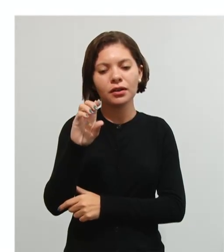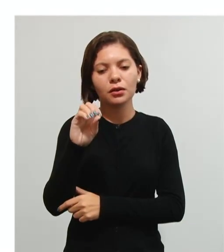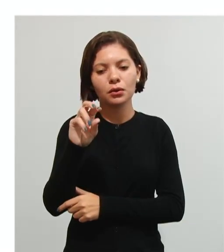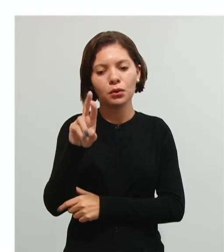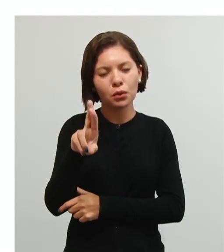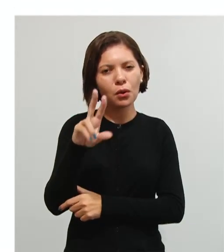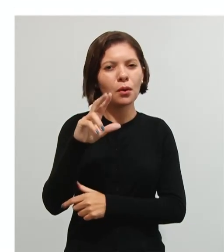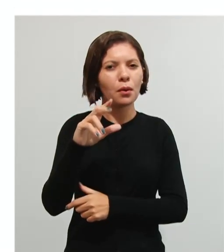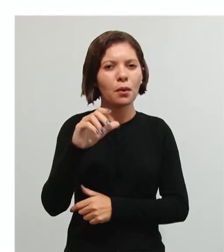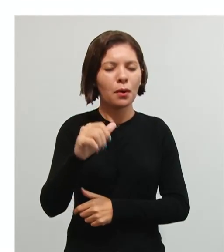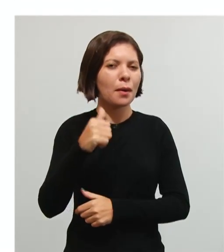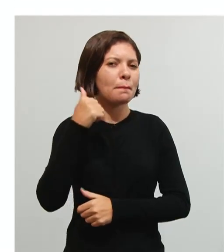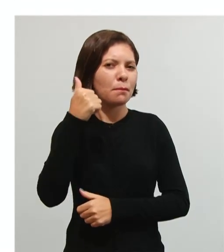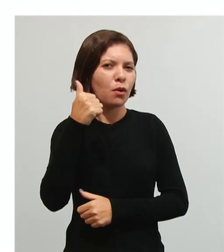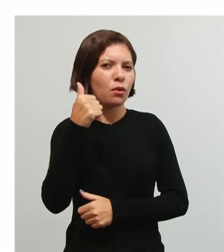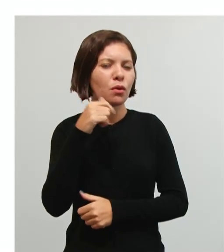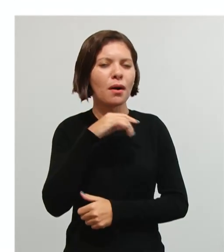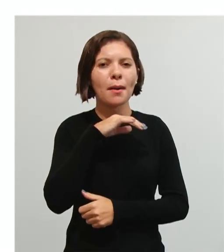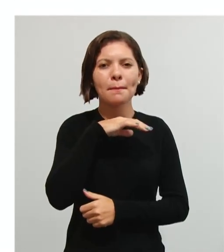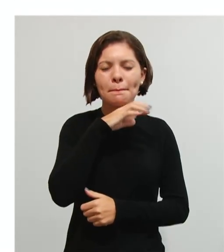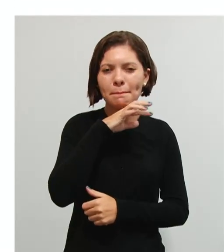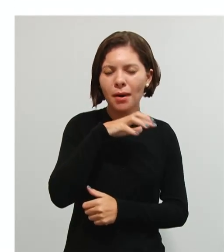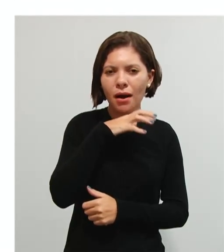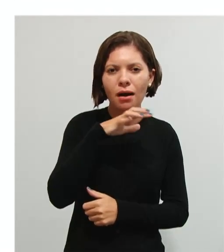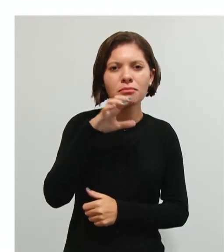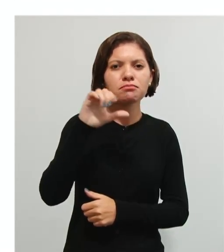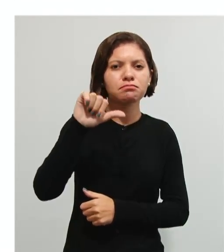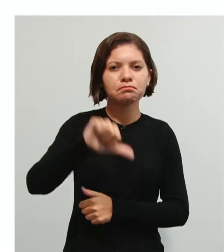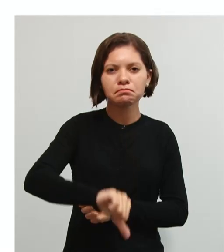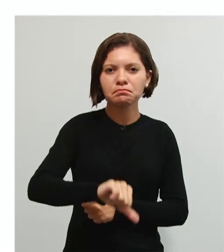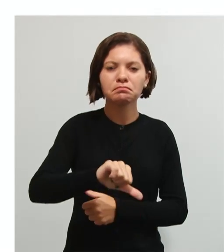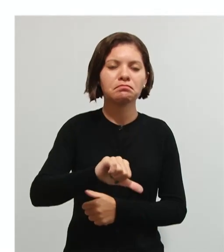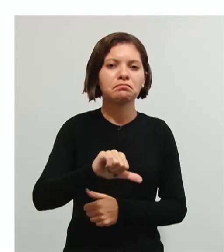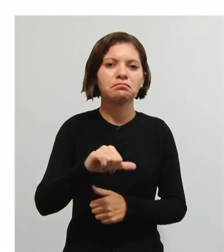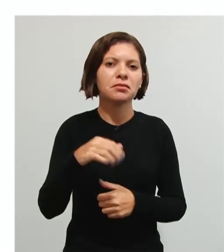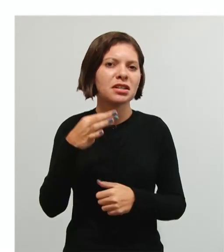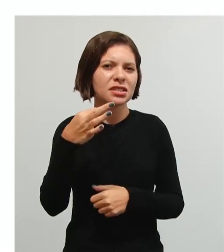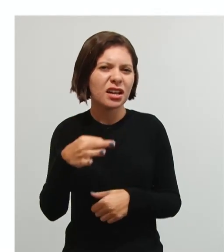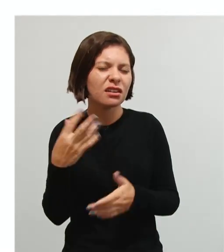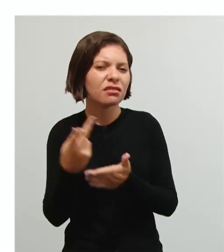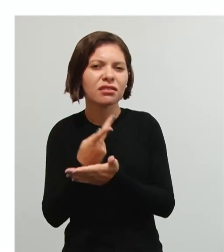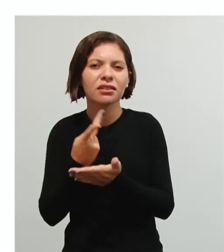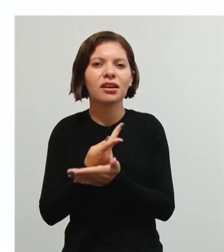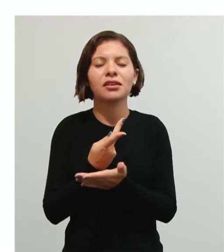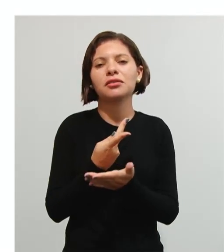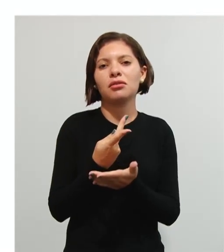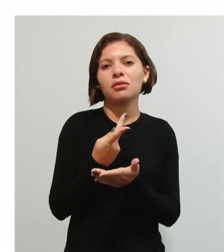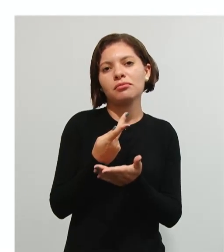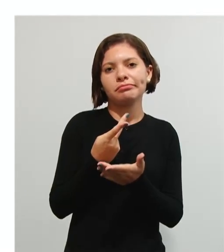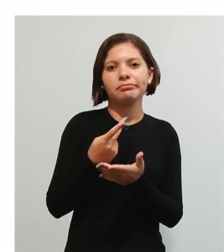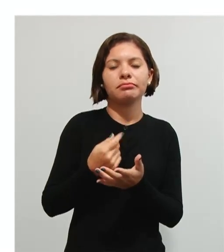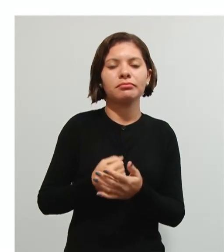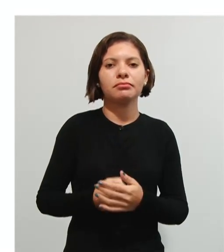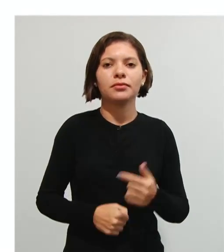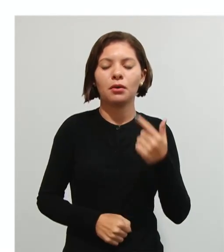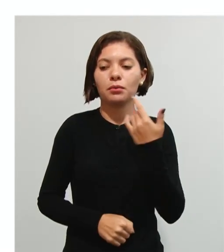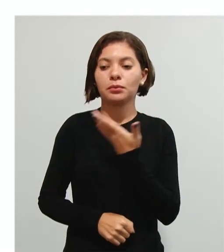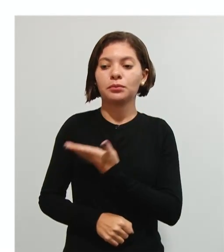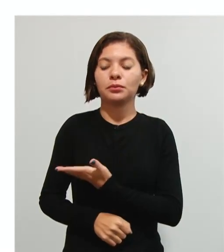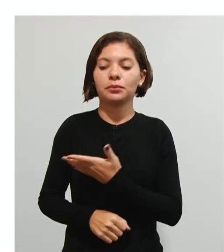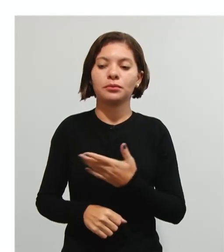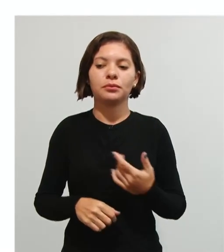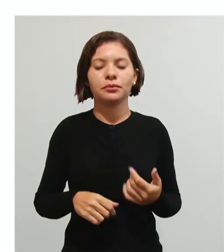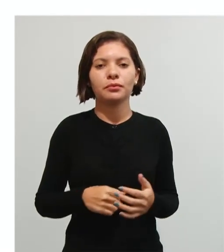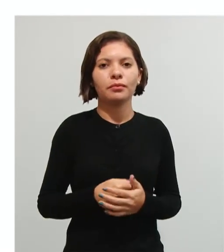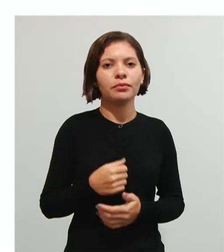é boa, má, desejável, indesejável, certa ou errada. Então, quando você vai para esses valores de